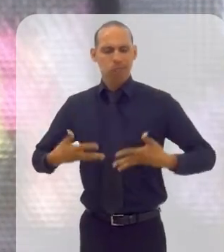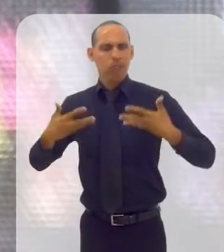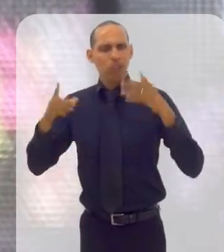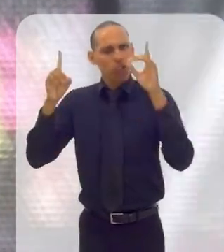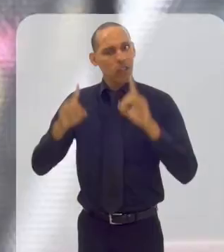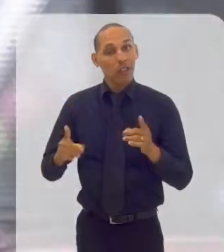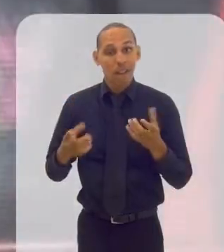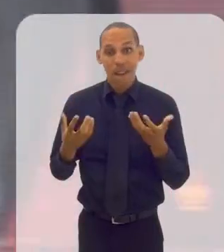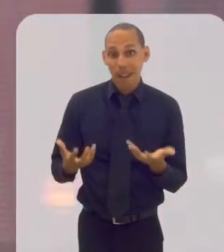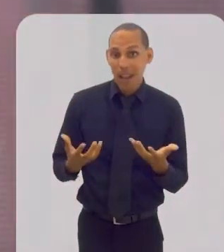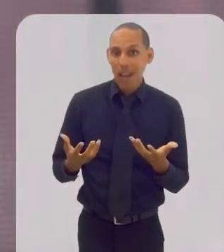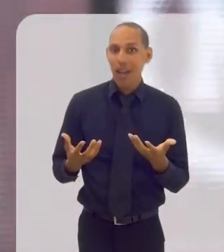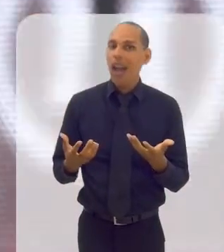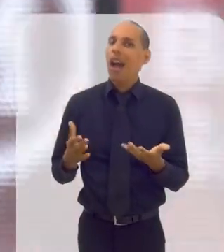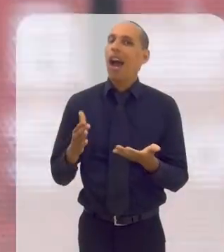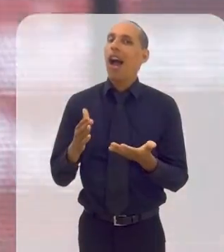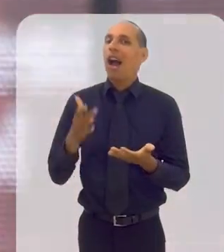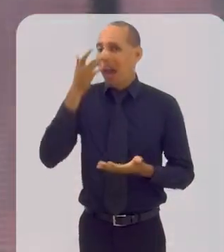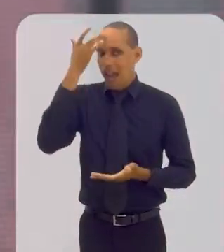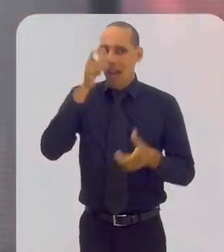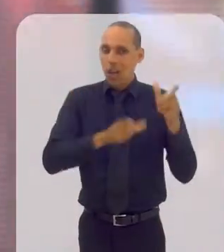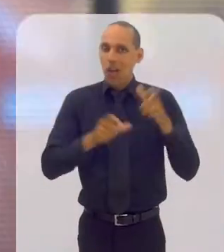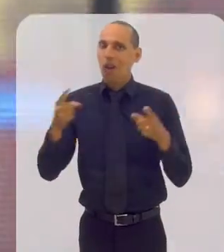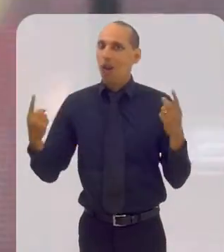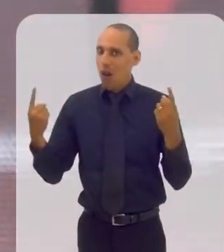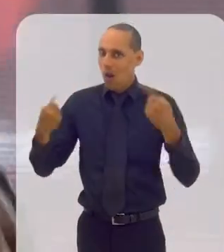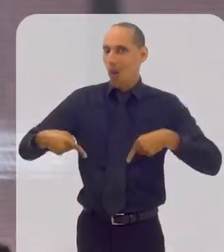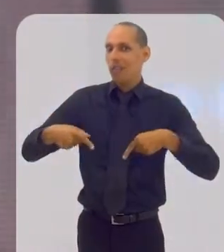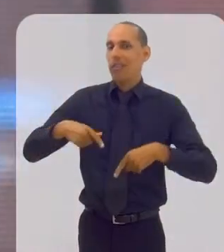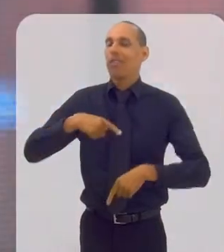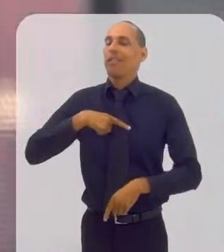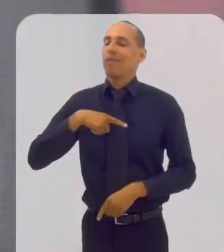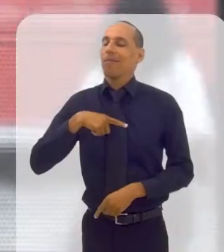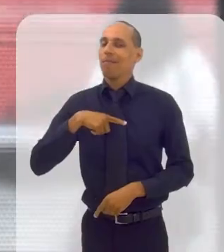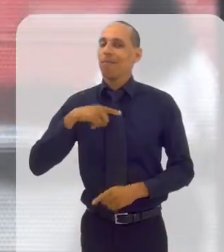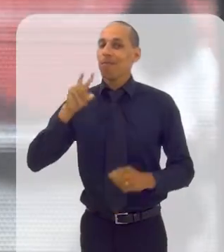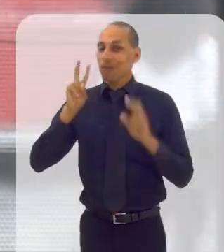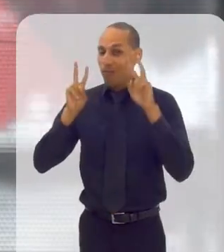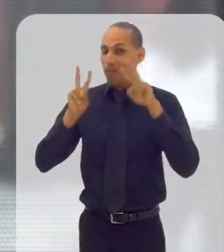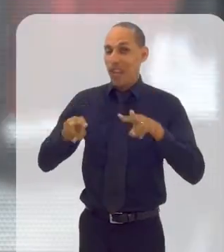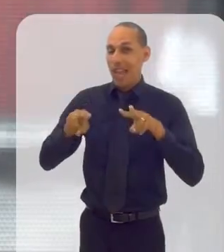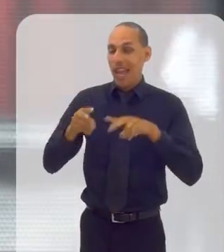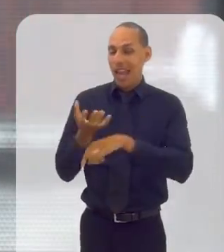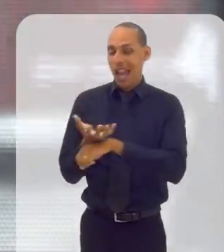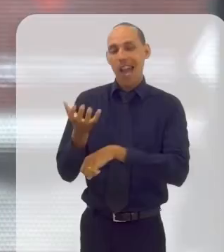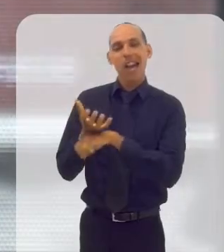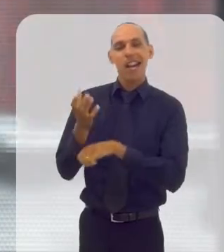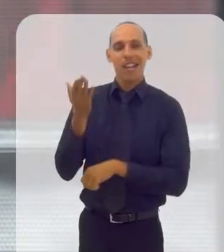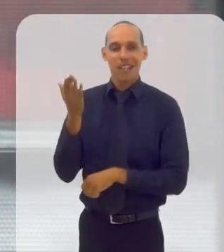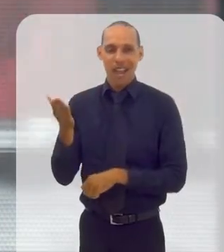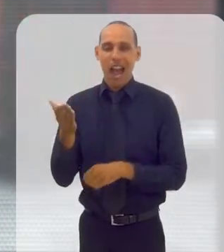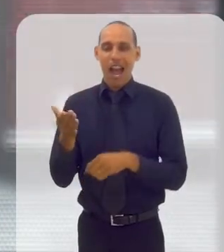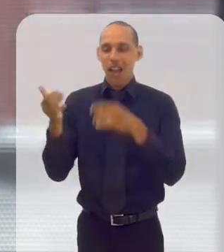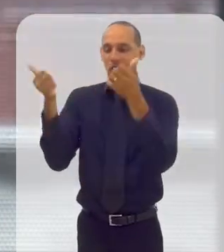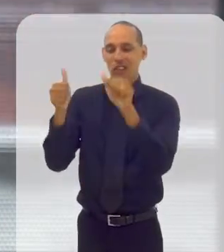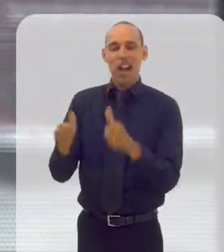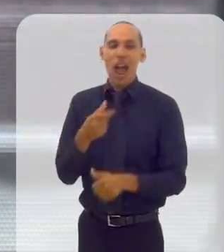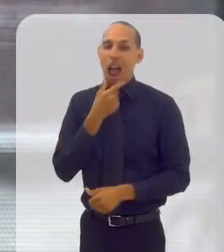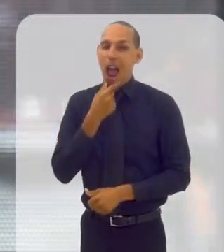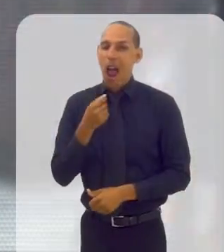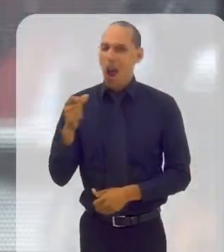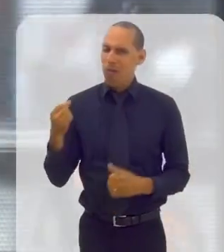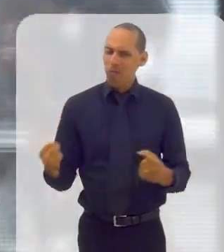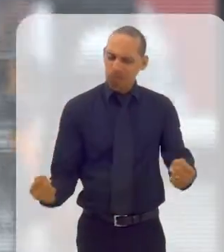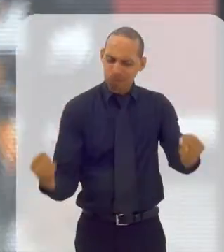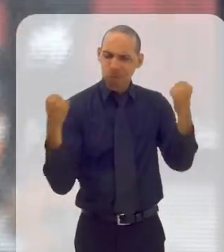por dignidade, luta por direitos, significa que tem alguém que está antagonizando essa luta. Então, olhar e ver uma praça que tem a